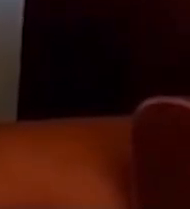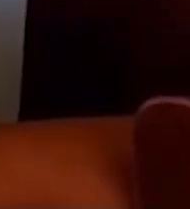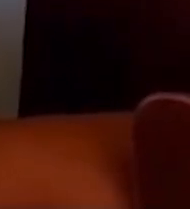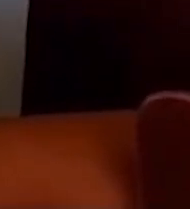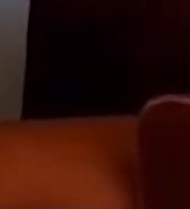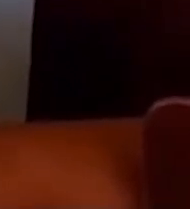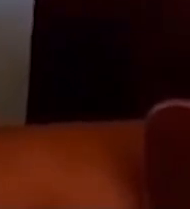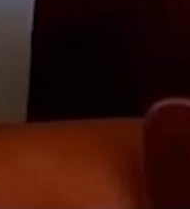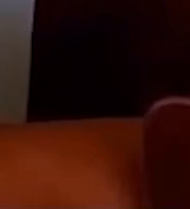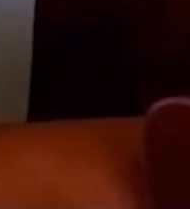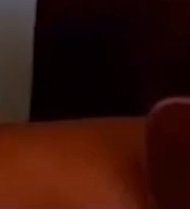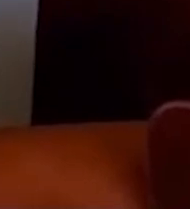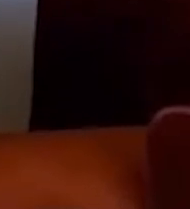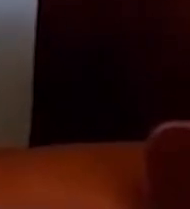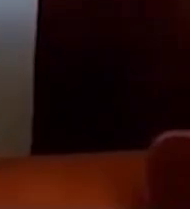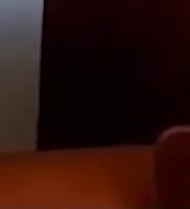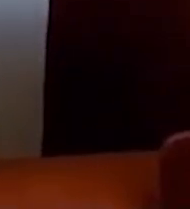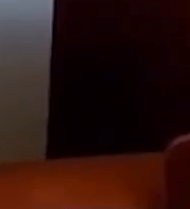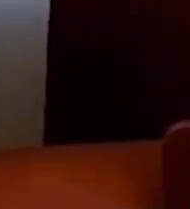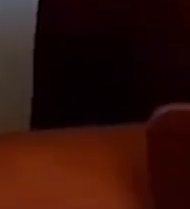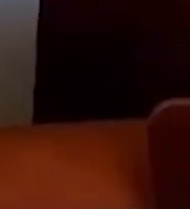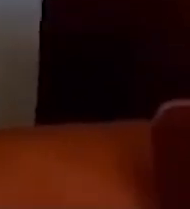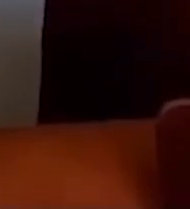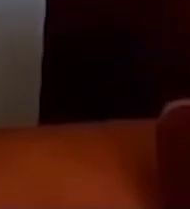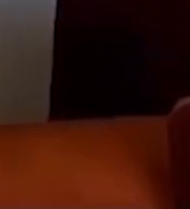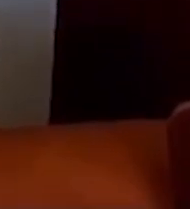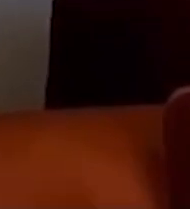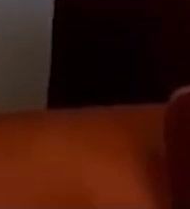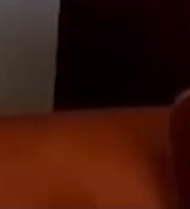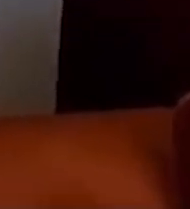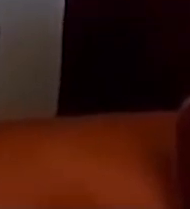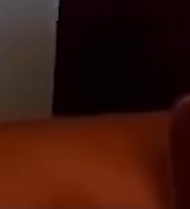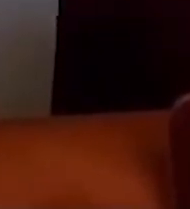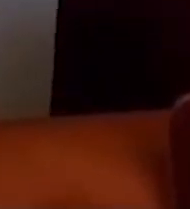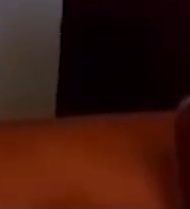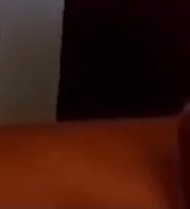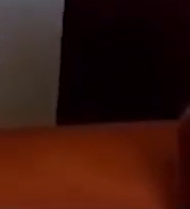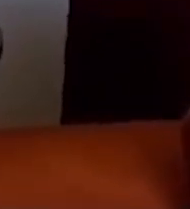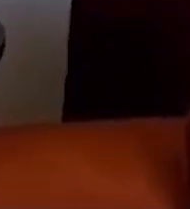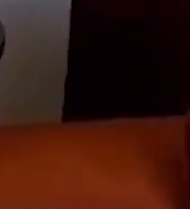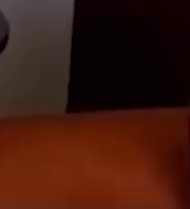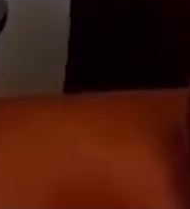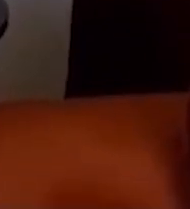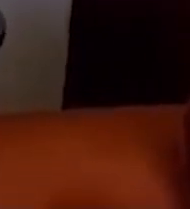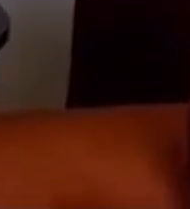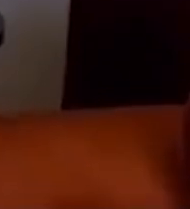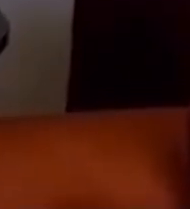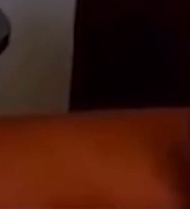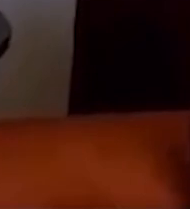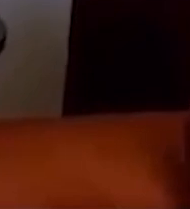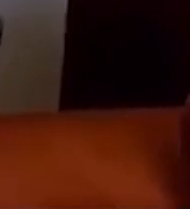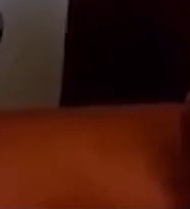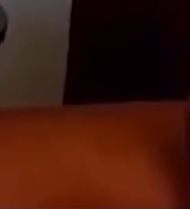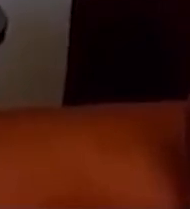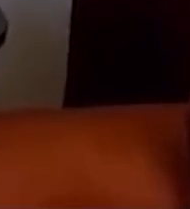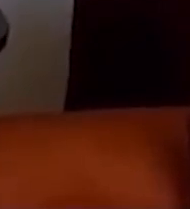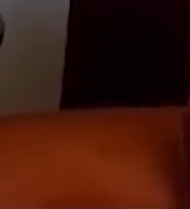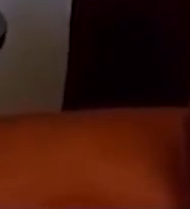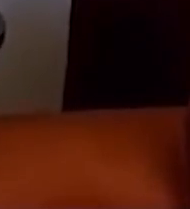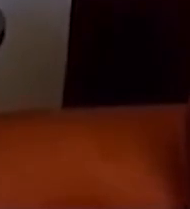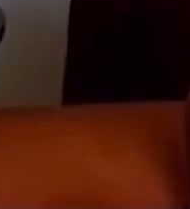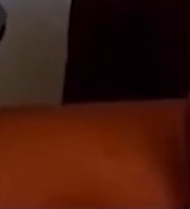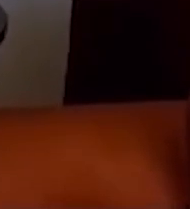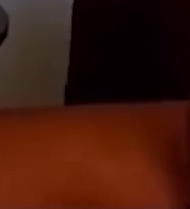mãe, né, o Milton, né, seu Milton, todo mundo chamava seu Milton, tia Lola, que trouxeram a renovação, né, levaram a